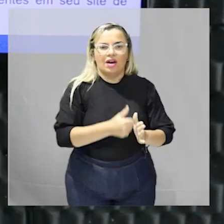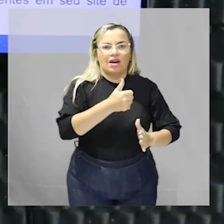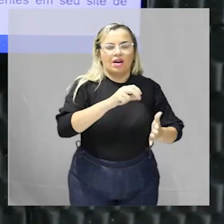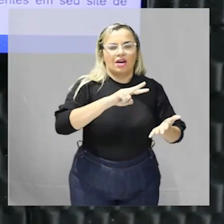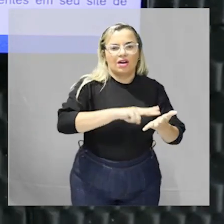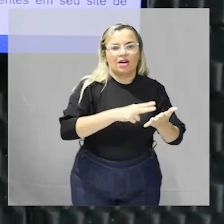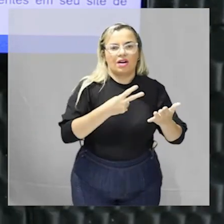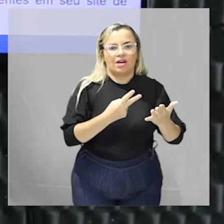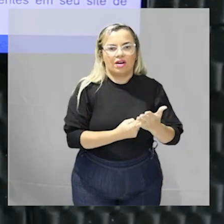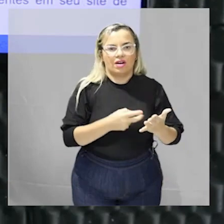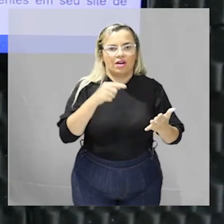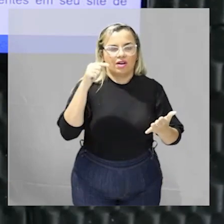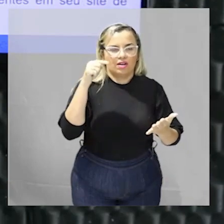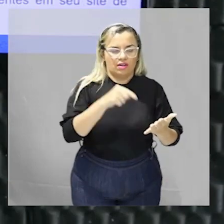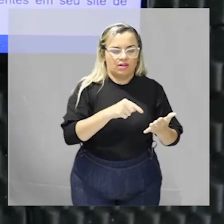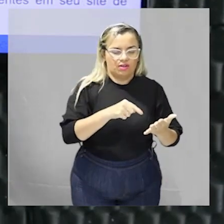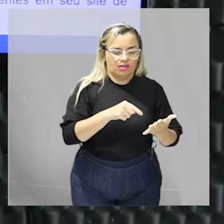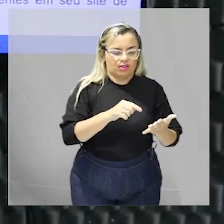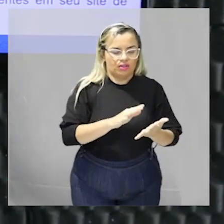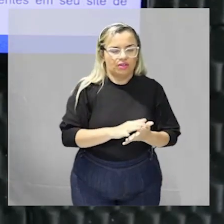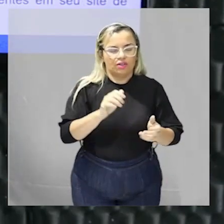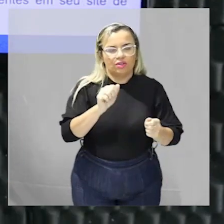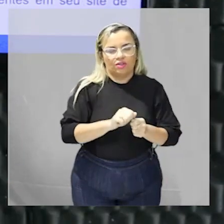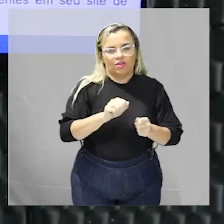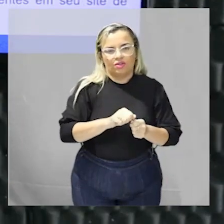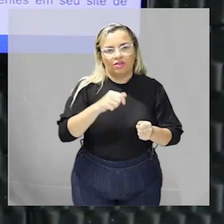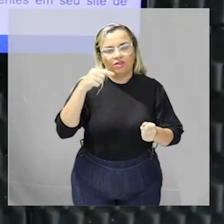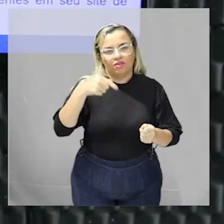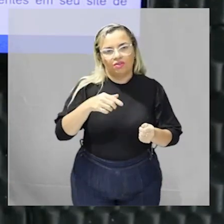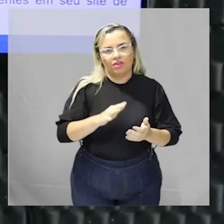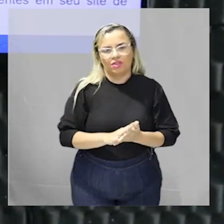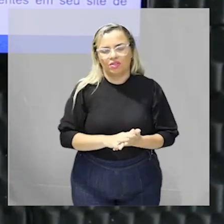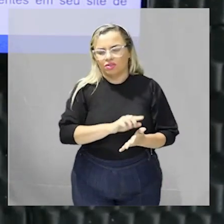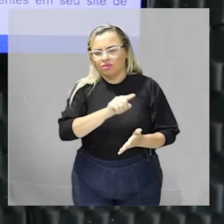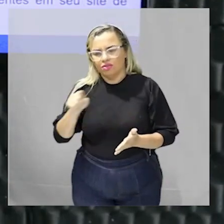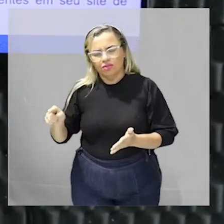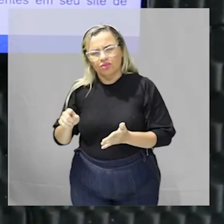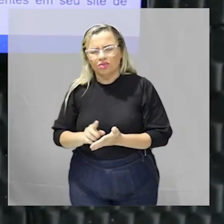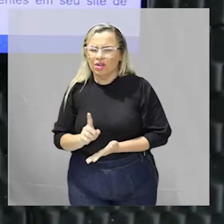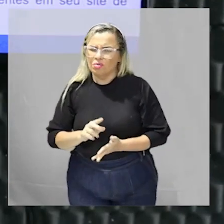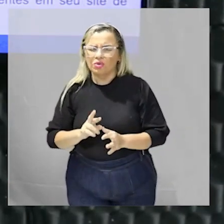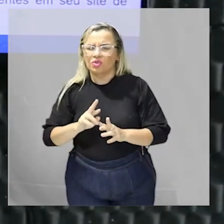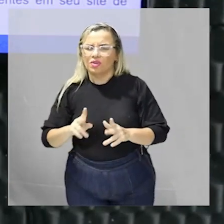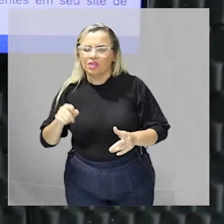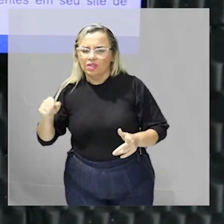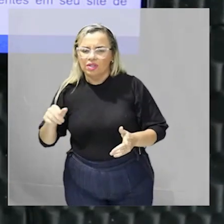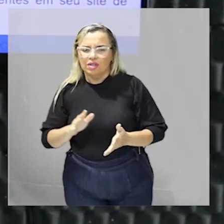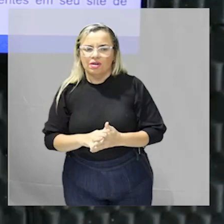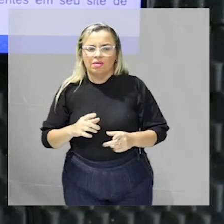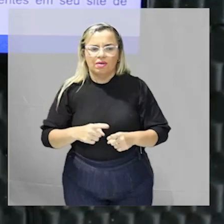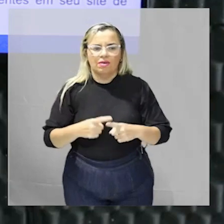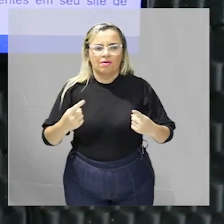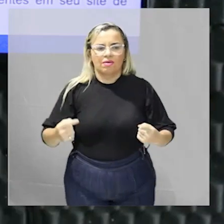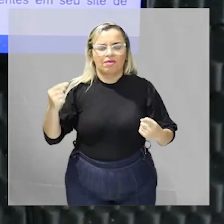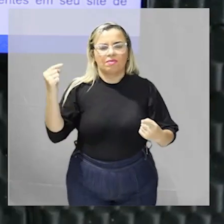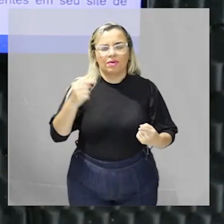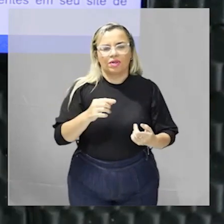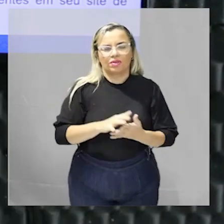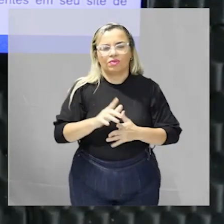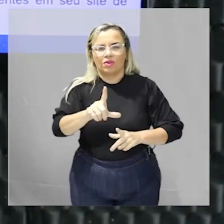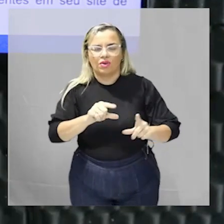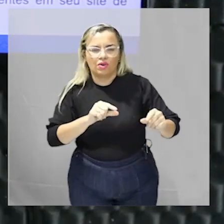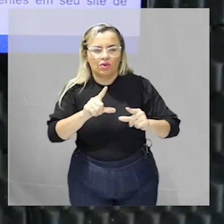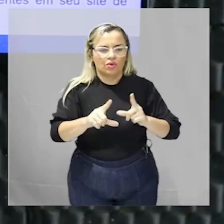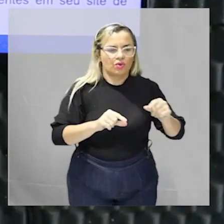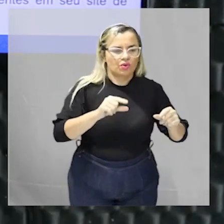como se não conhecesse muito bem o espanhol. Eu fui pegando as palavras que tinham mais semelhança com o português e